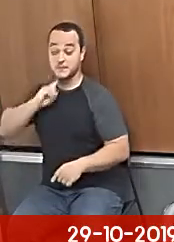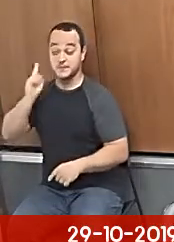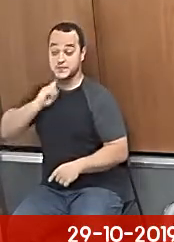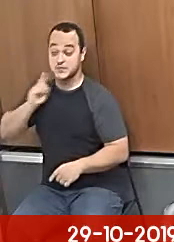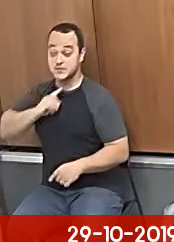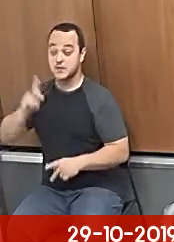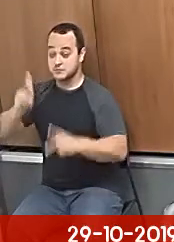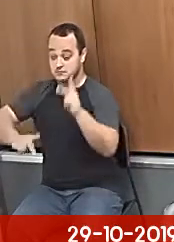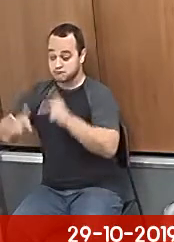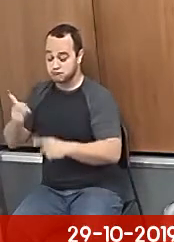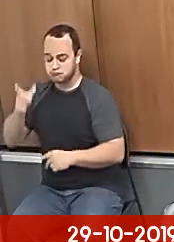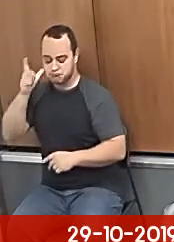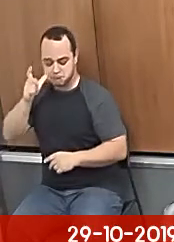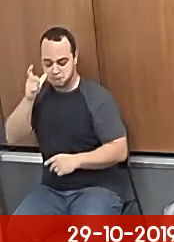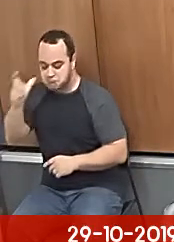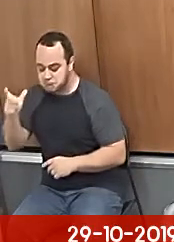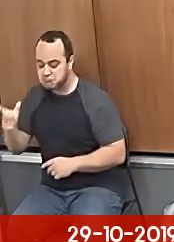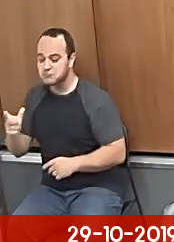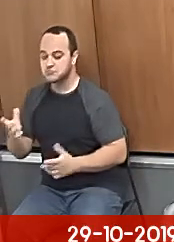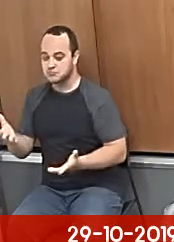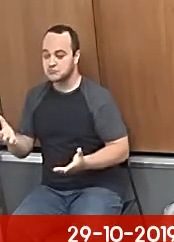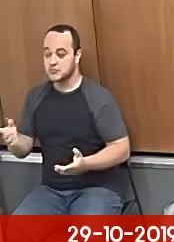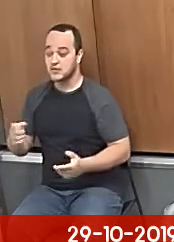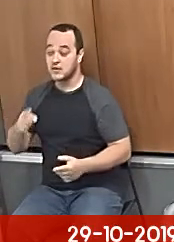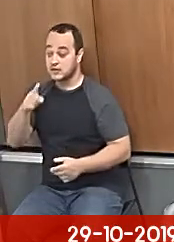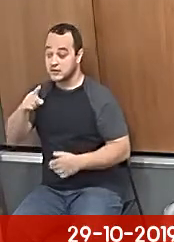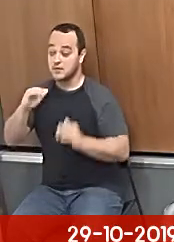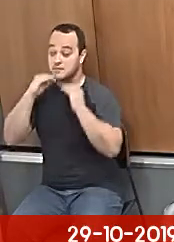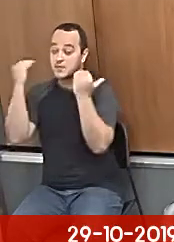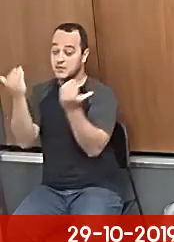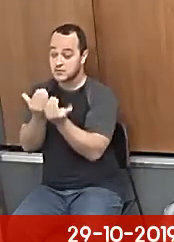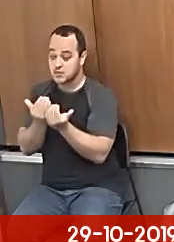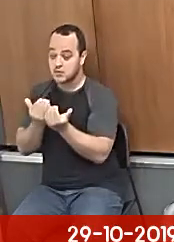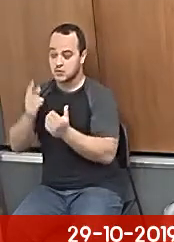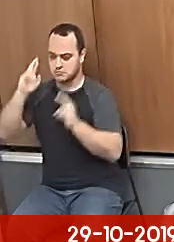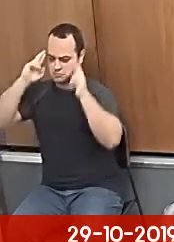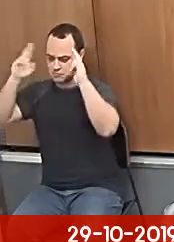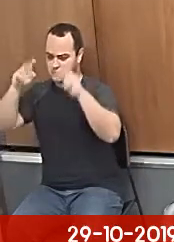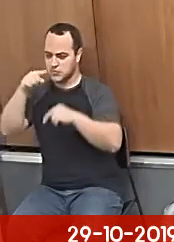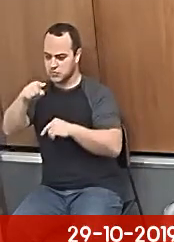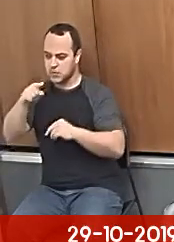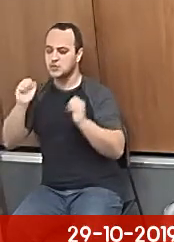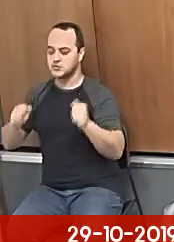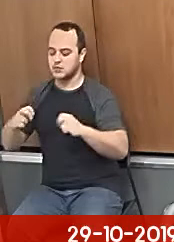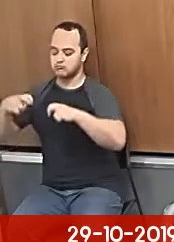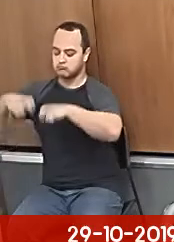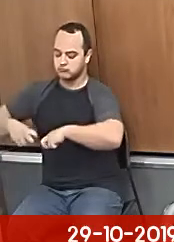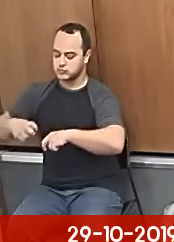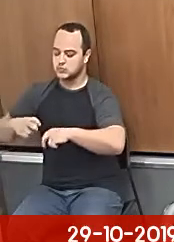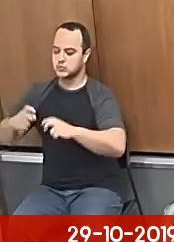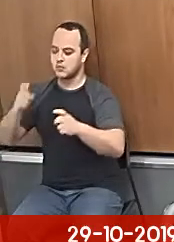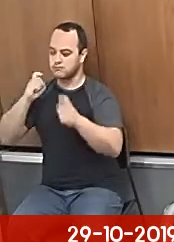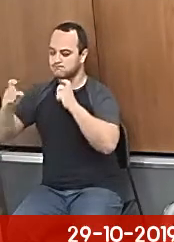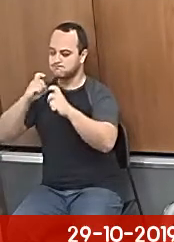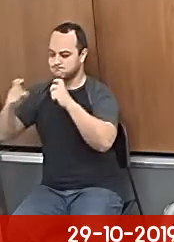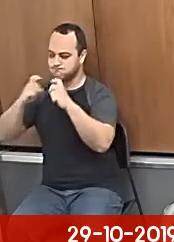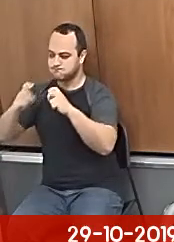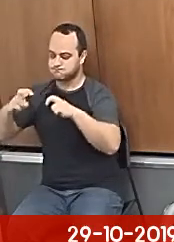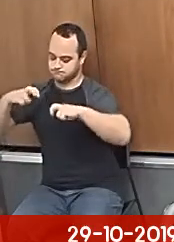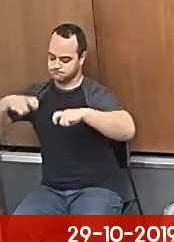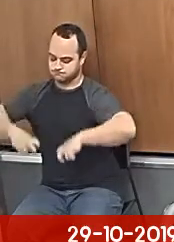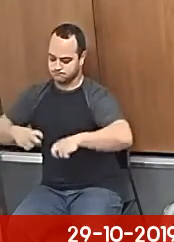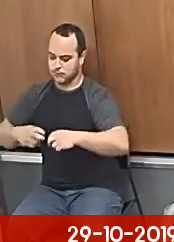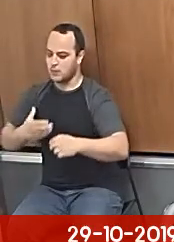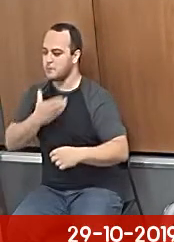Já até sentei com o pessoal, com a diretoria do Mineirão, né, tem até nosso amigo ali, que